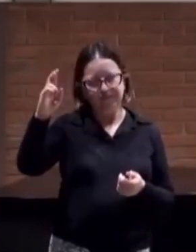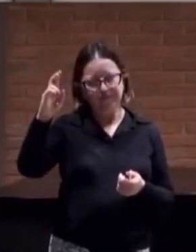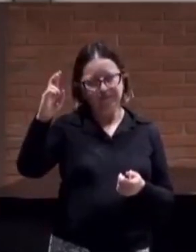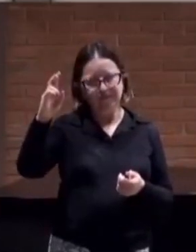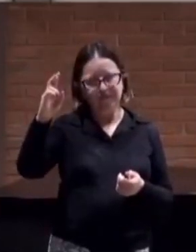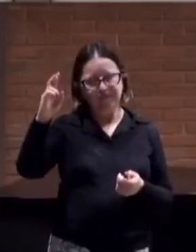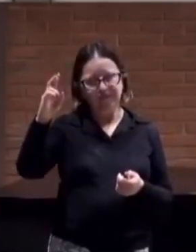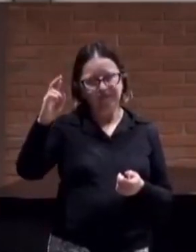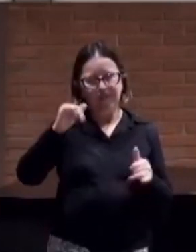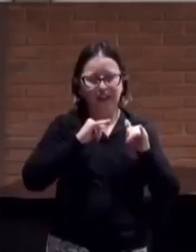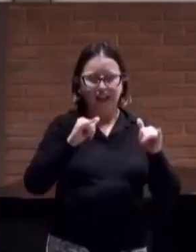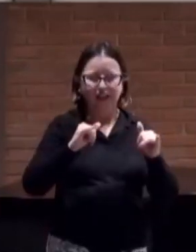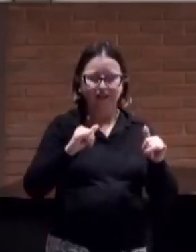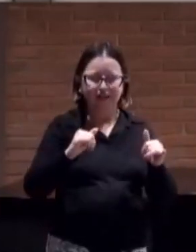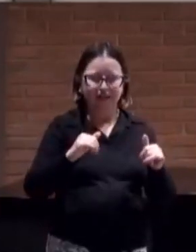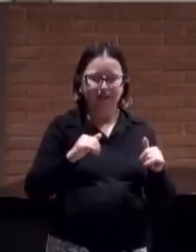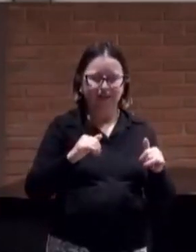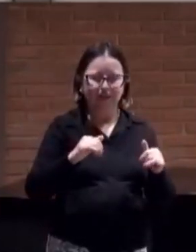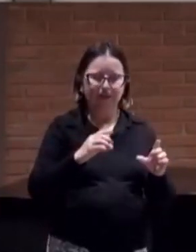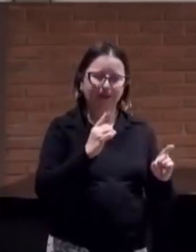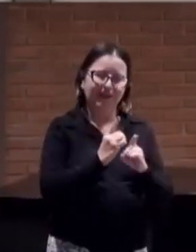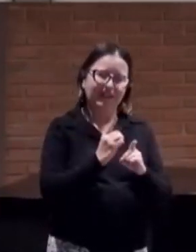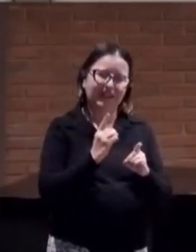advertiu aqueles 12,